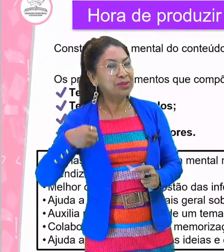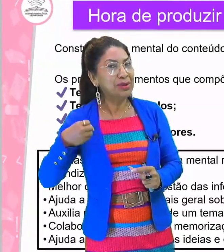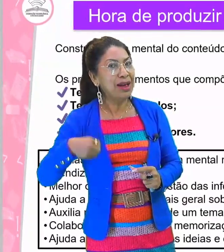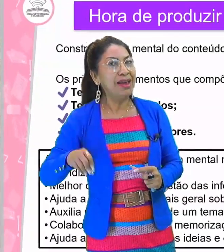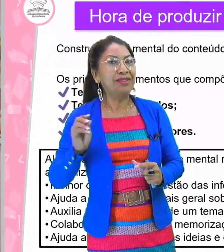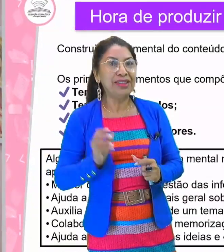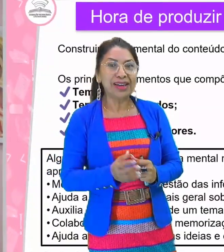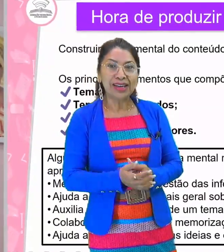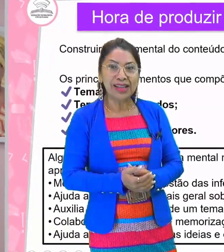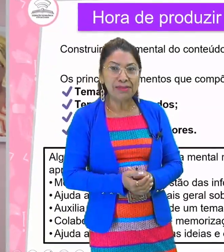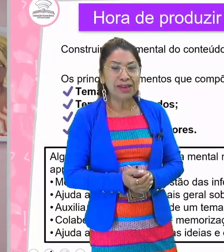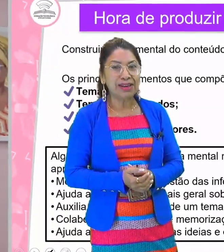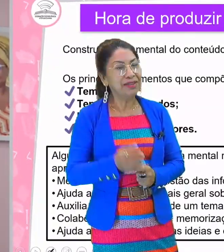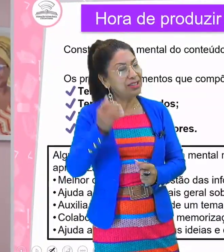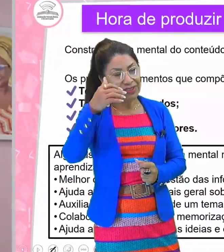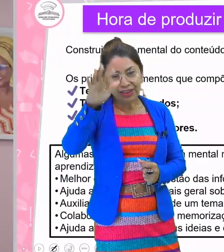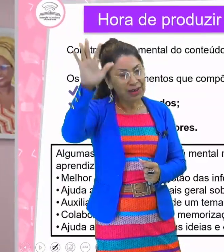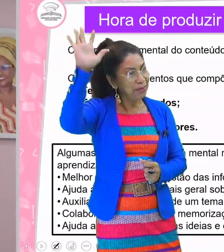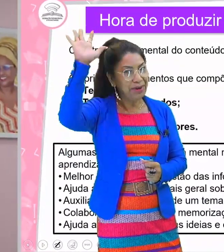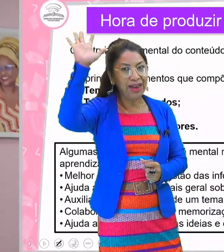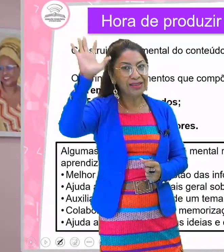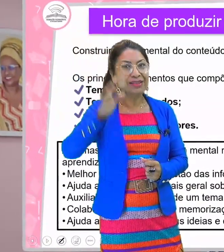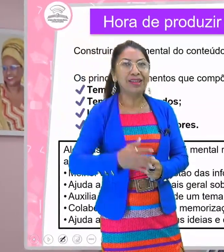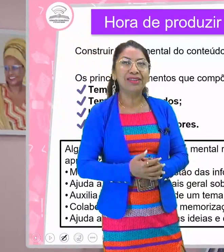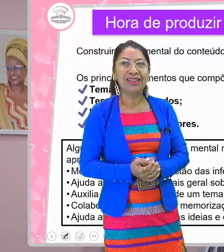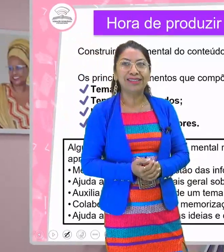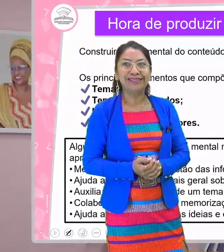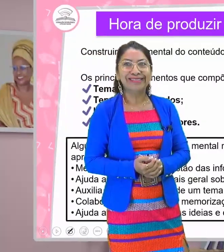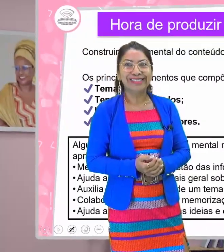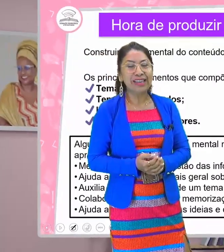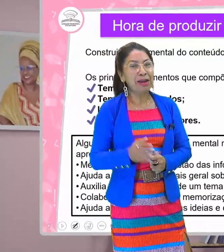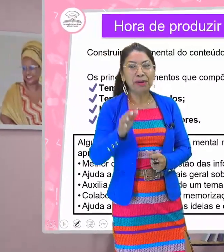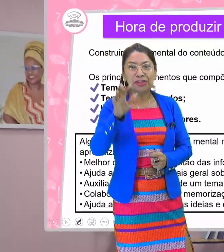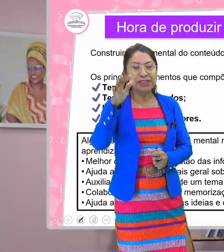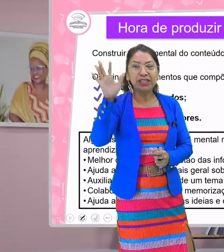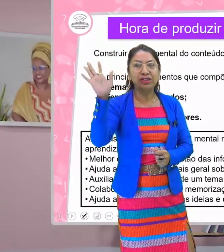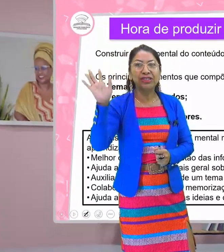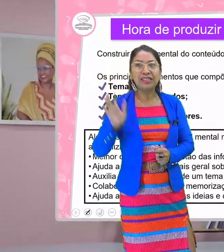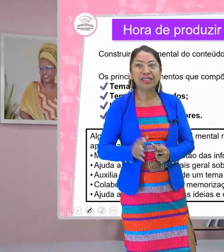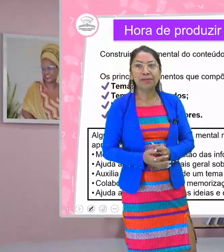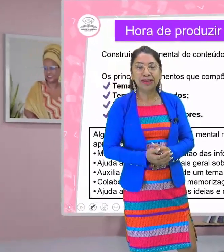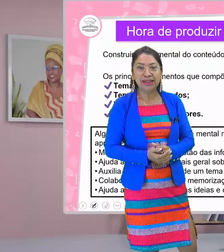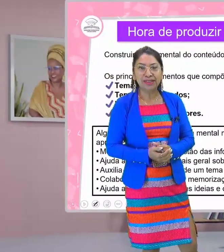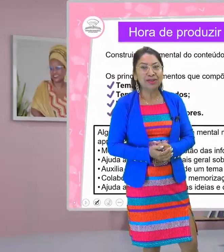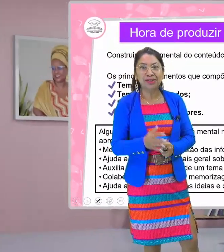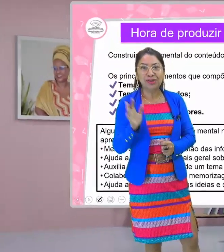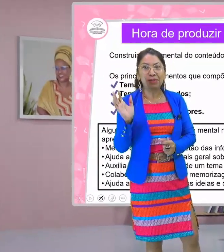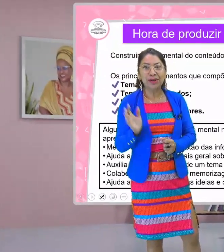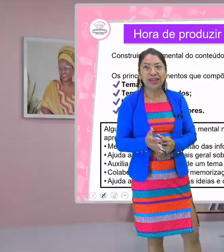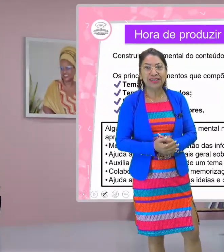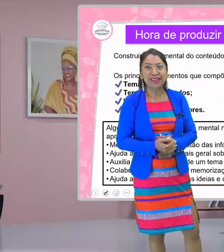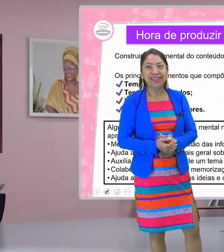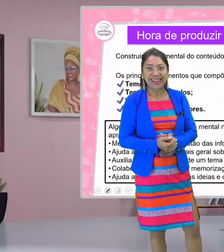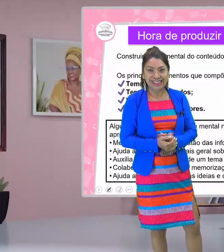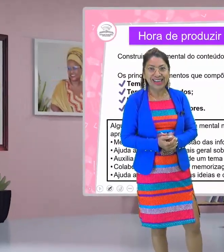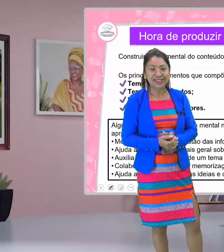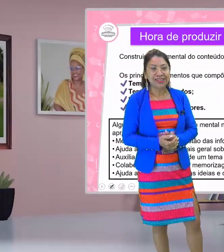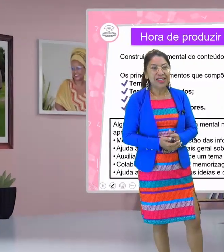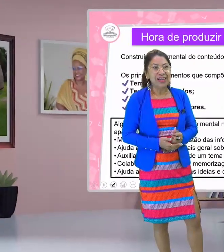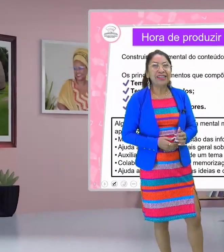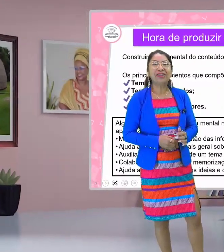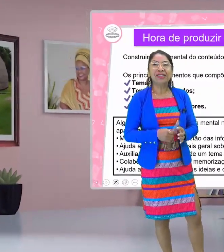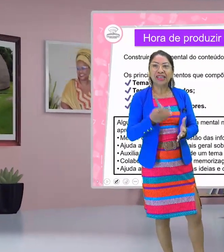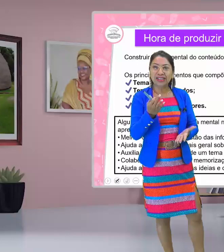na sua vida acadêmica, que você vai levar para o resto da vida. E aí pode fazer em todas as disciplinas, todos os componentes, tá